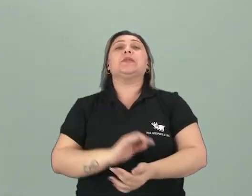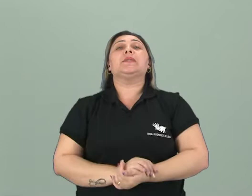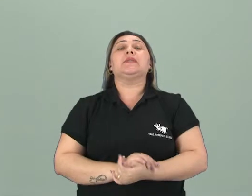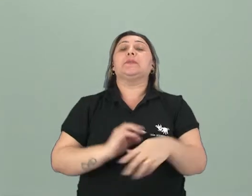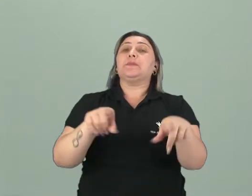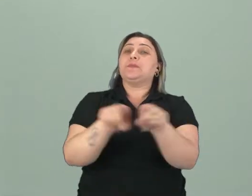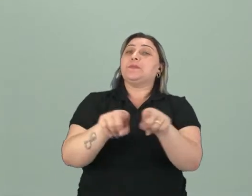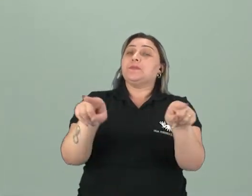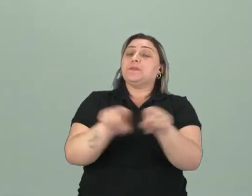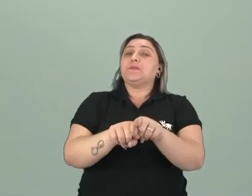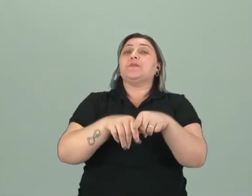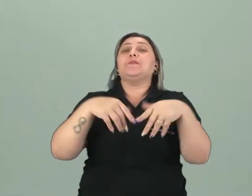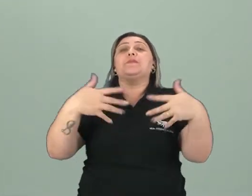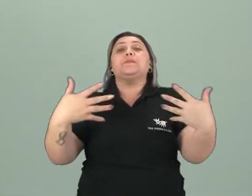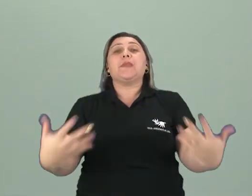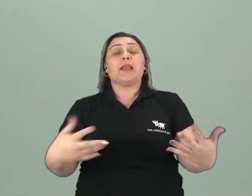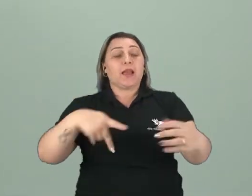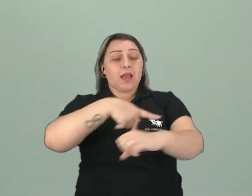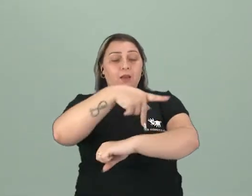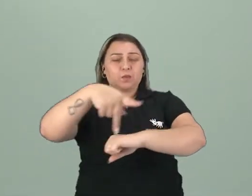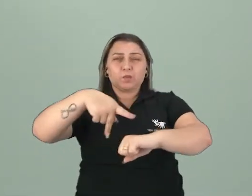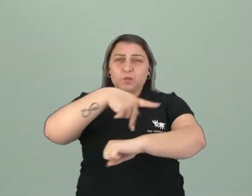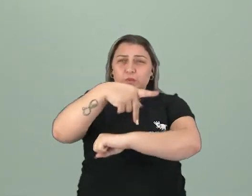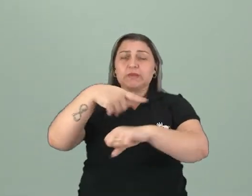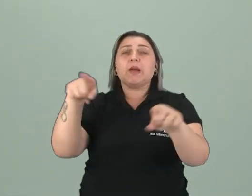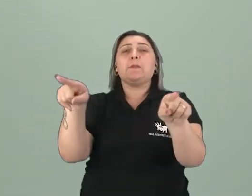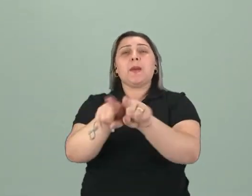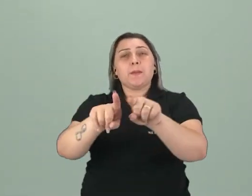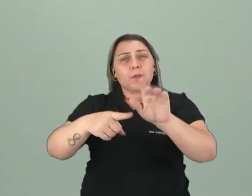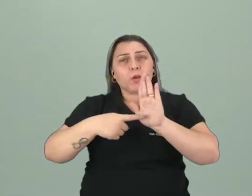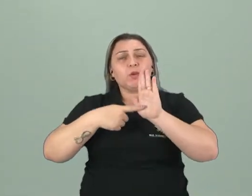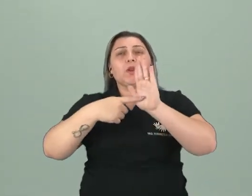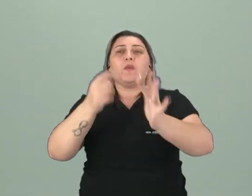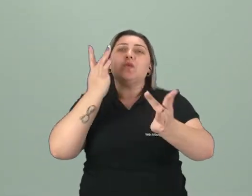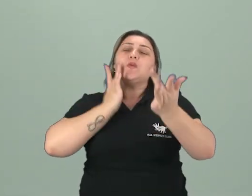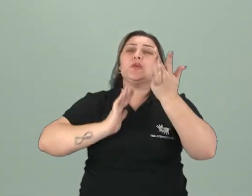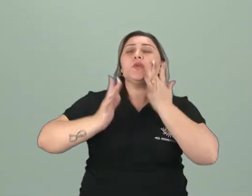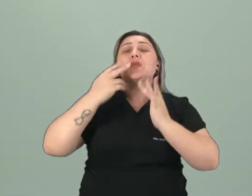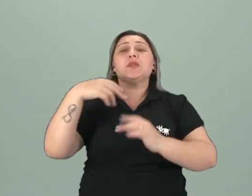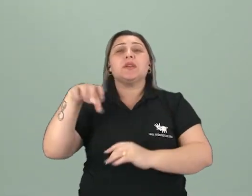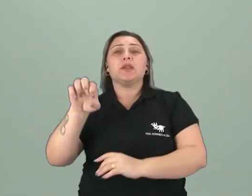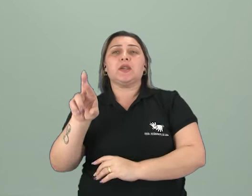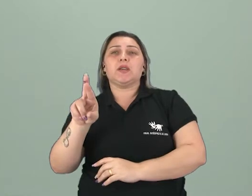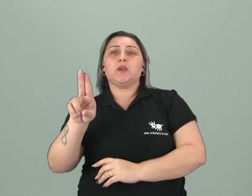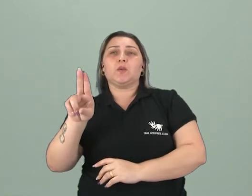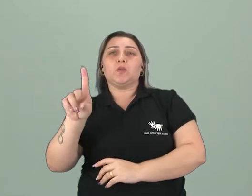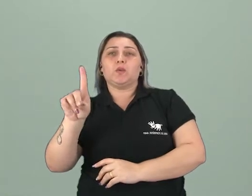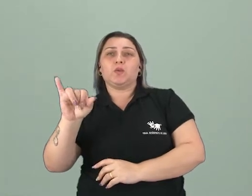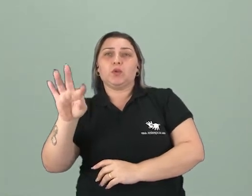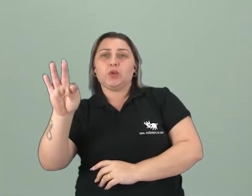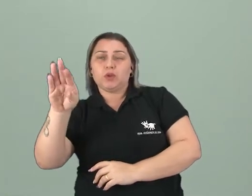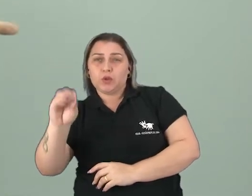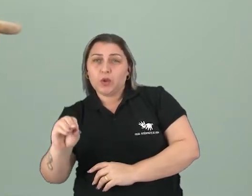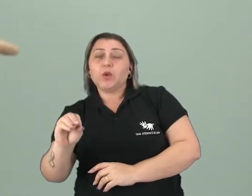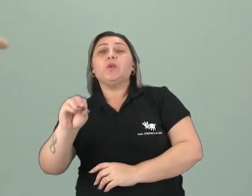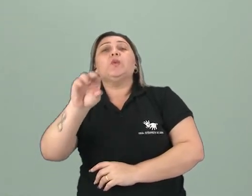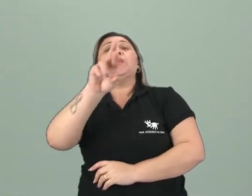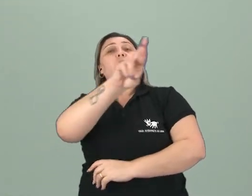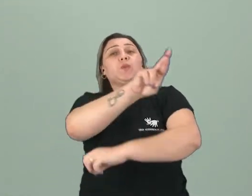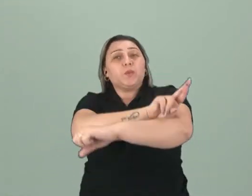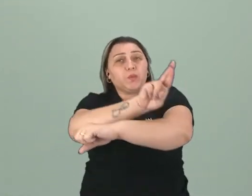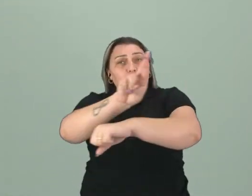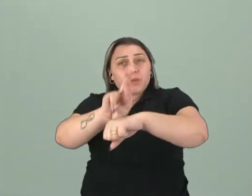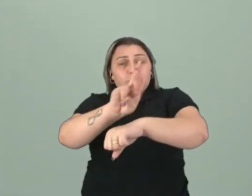No entanto, muitos países ainda apresentavam um teatro mais erudito, né?